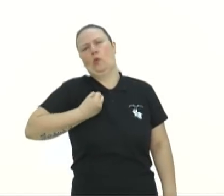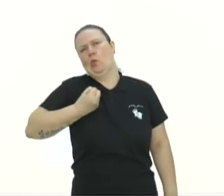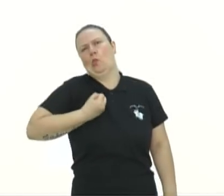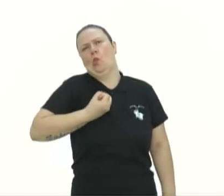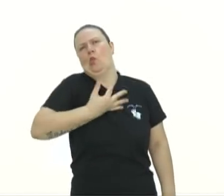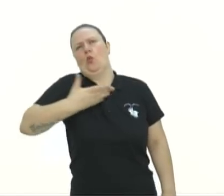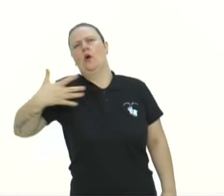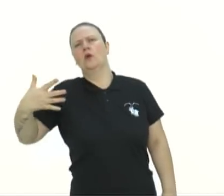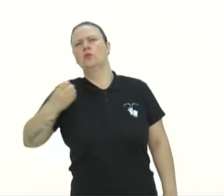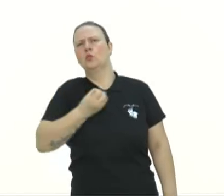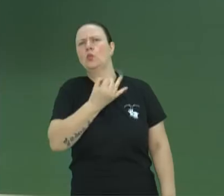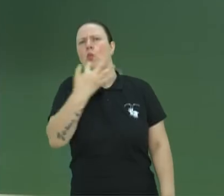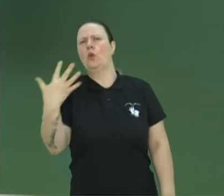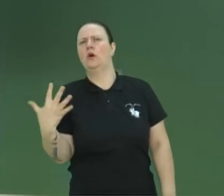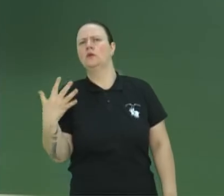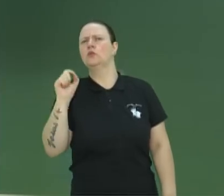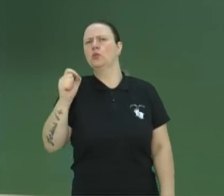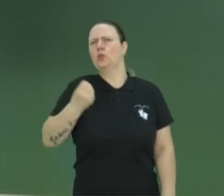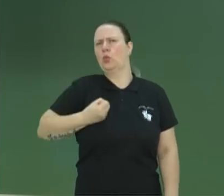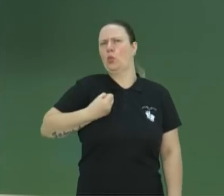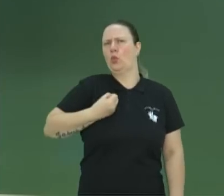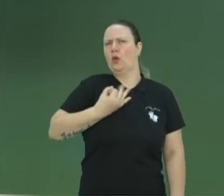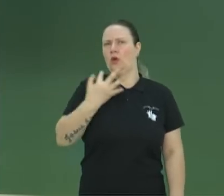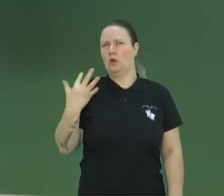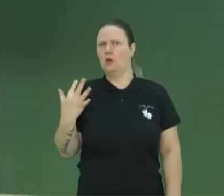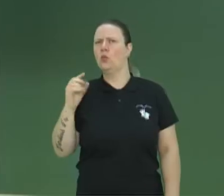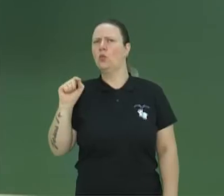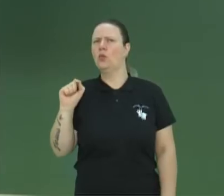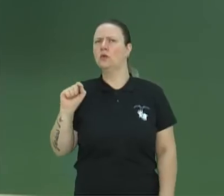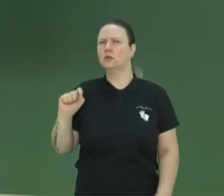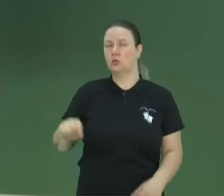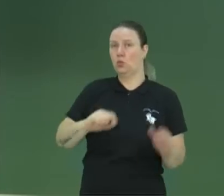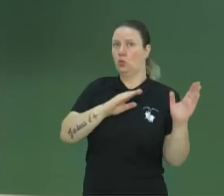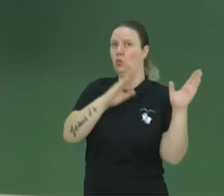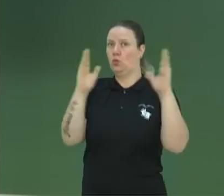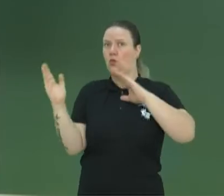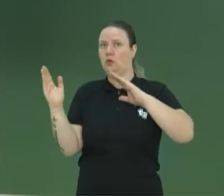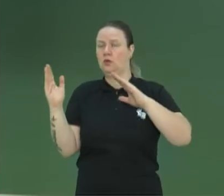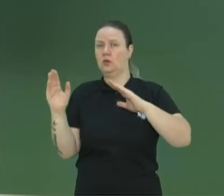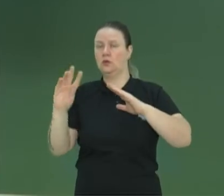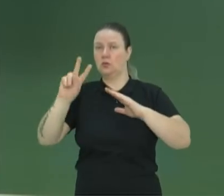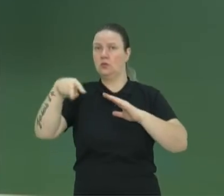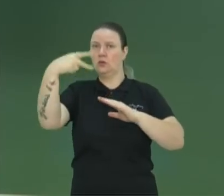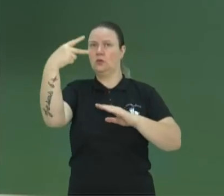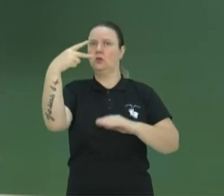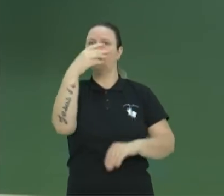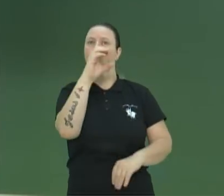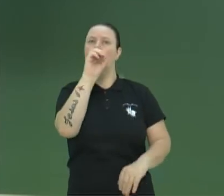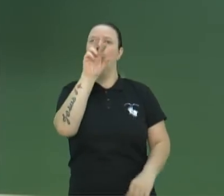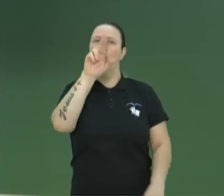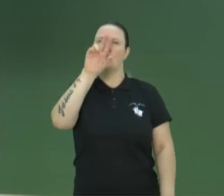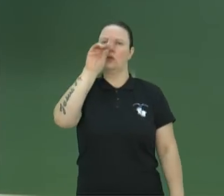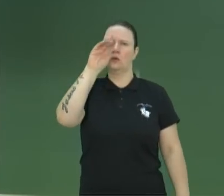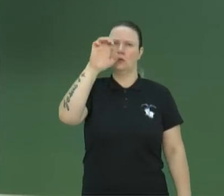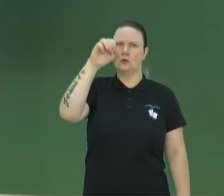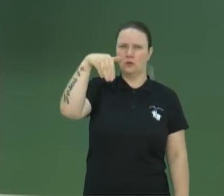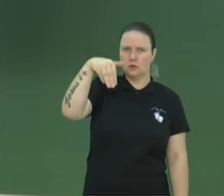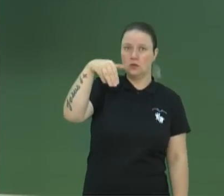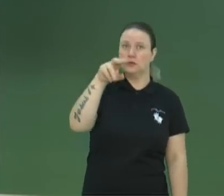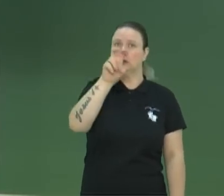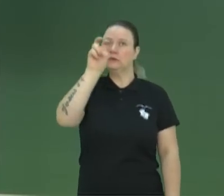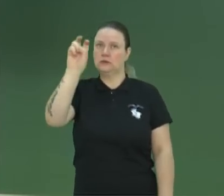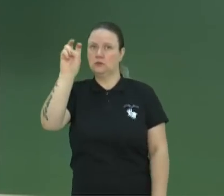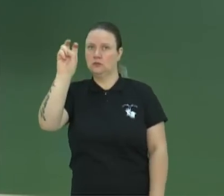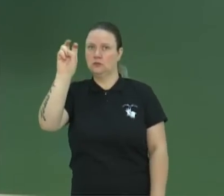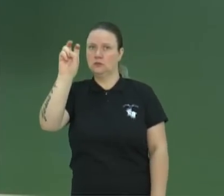Então essa é a questão A. Tem que imaginar uma matriz quadrada de ordem 5. O que é uma matriz quadrada de ordem 5? Ela tem 5 colunas e